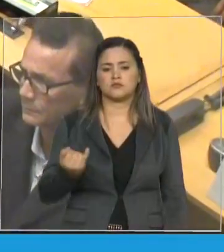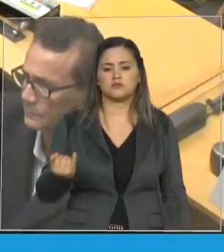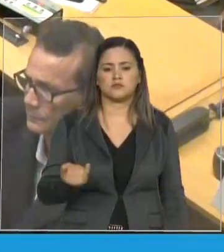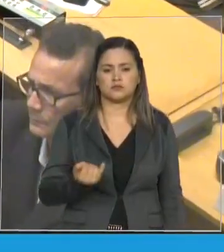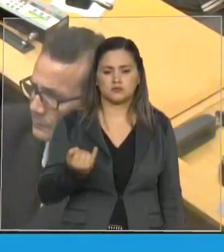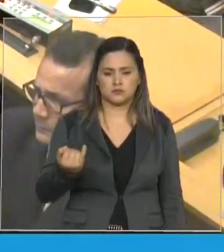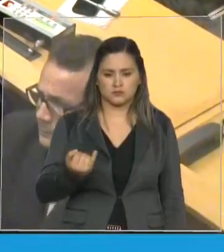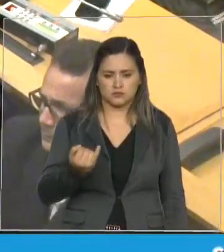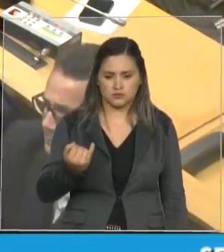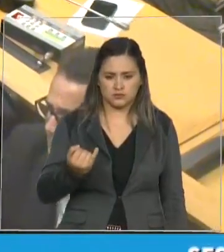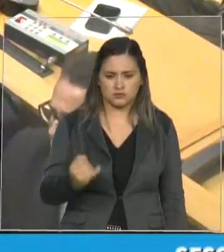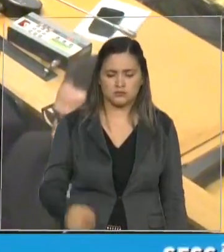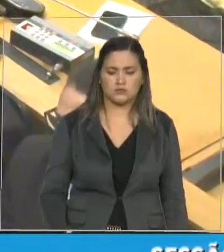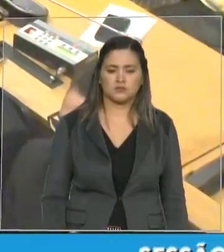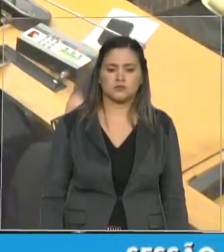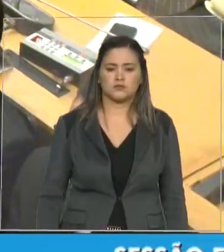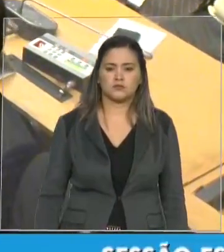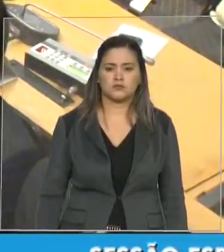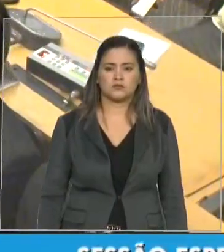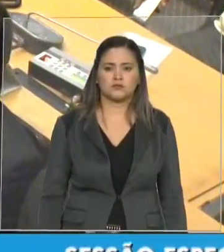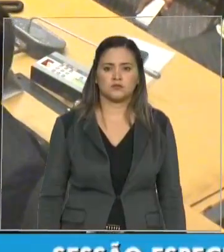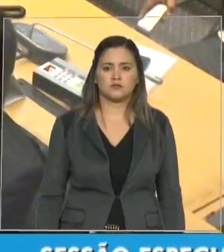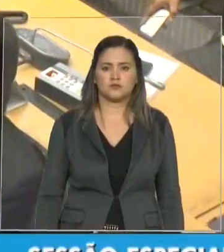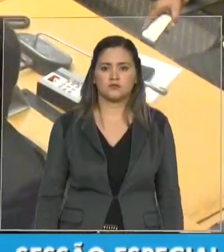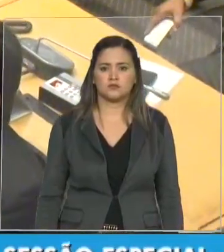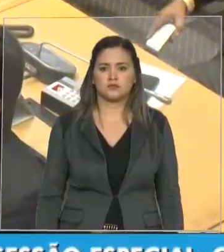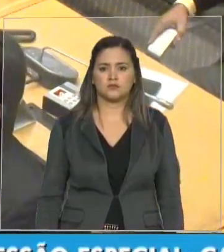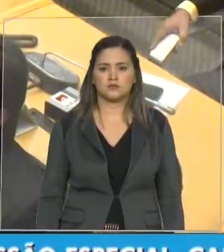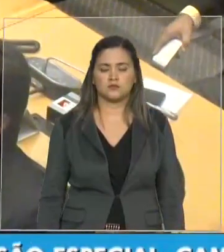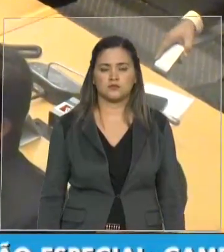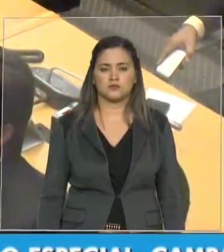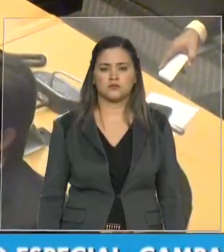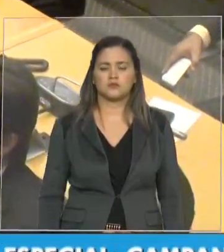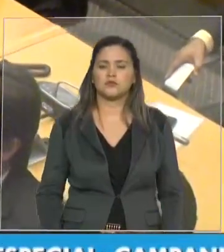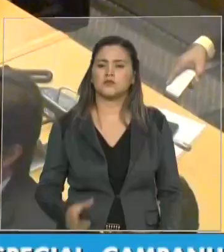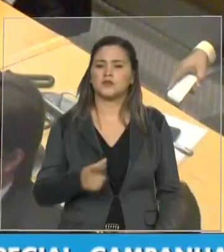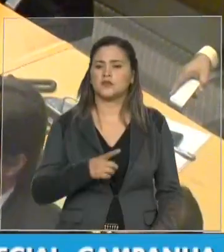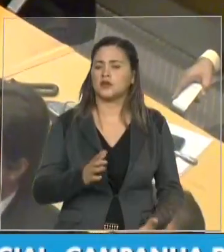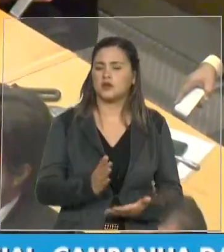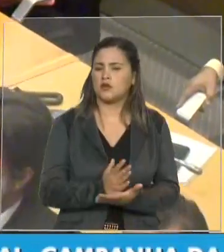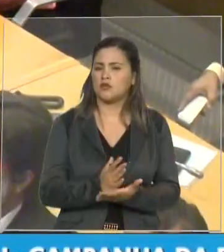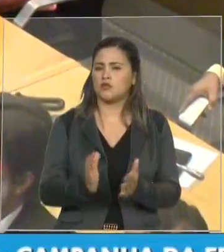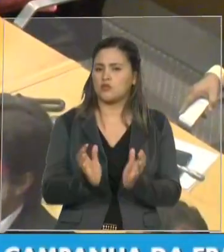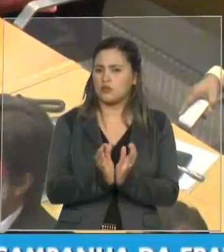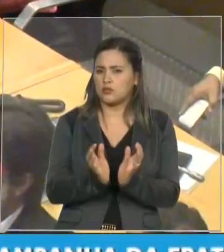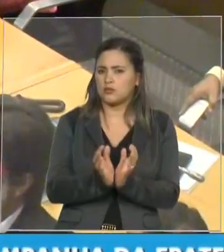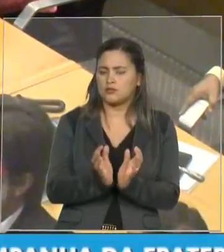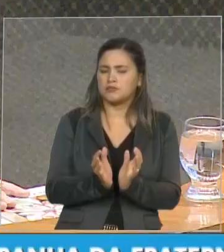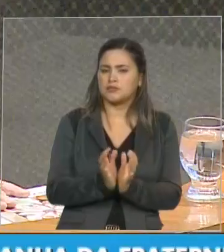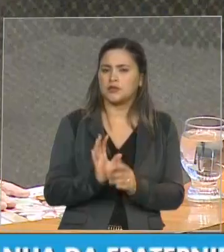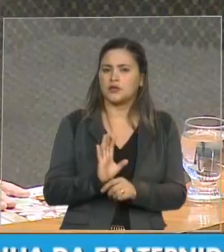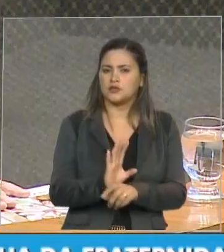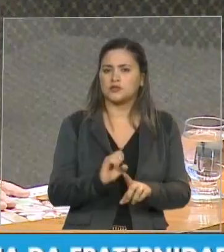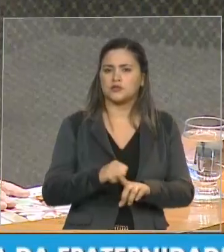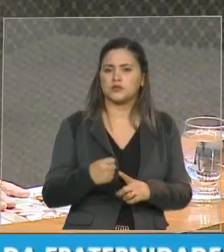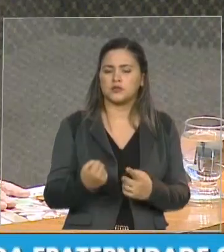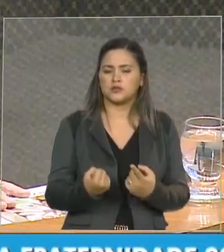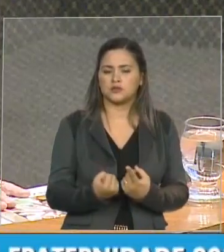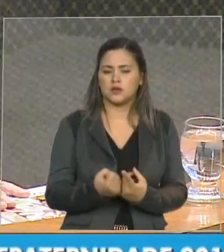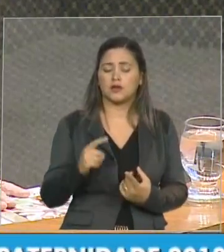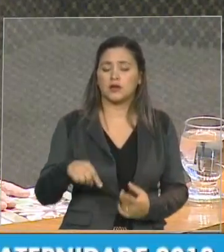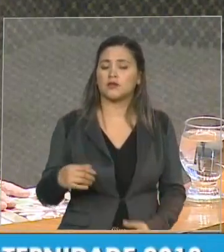sociais. Nós temos, eu vou citar aqui algumas pastorais sociais, que eu acho de suma